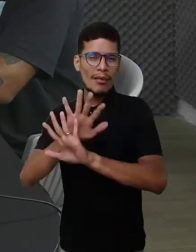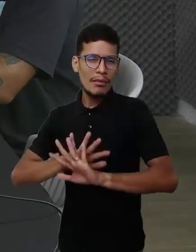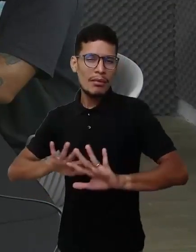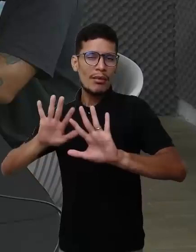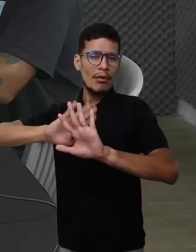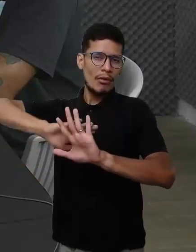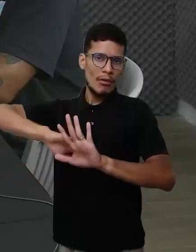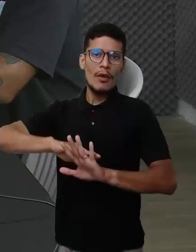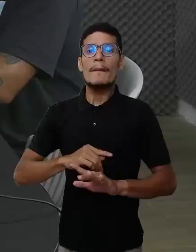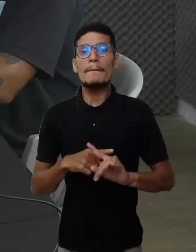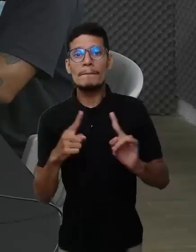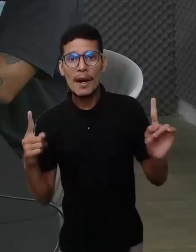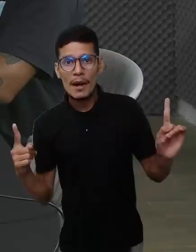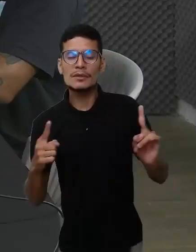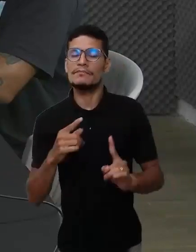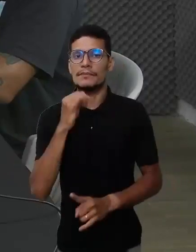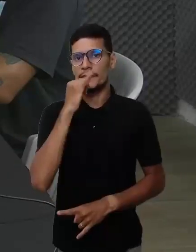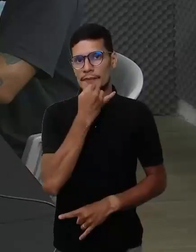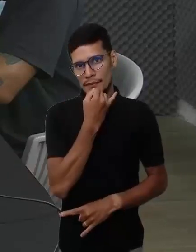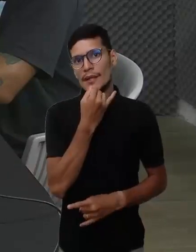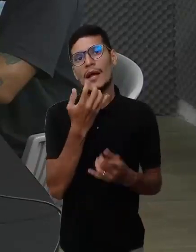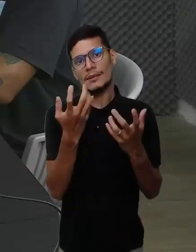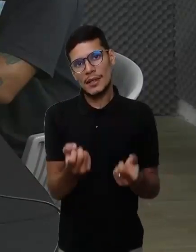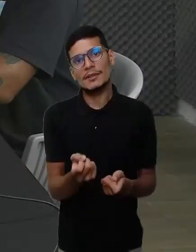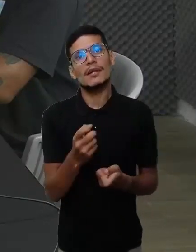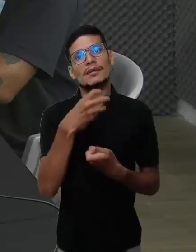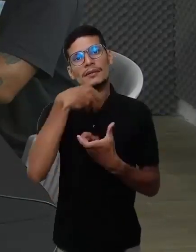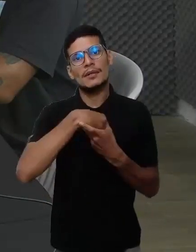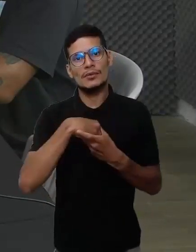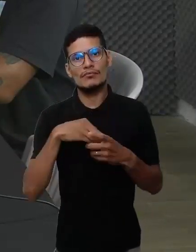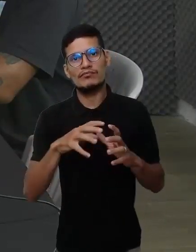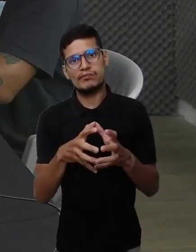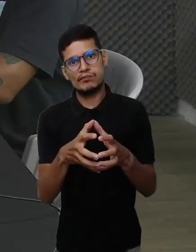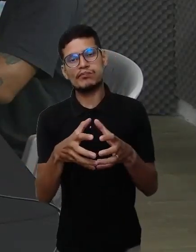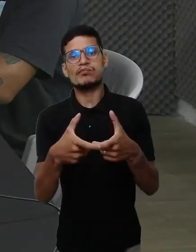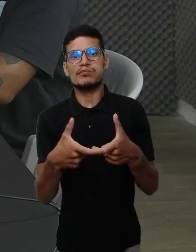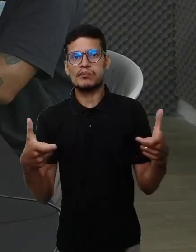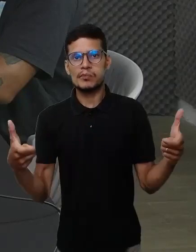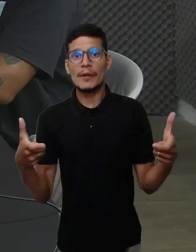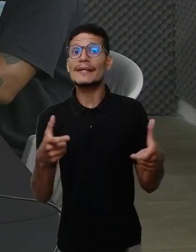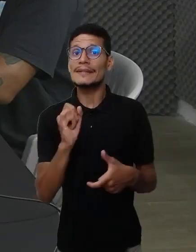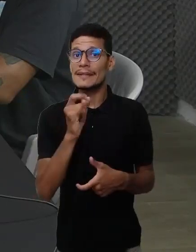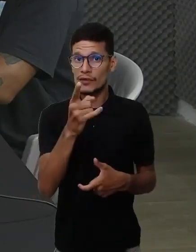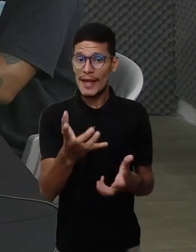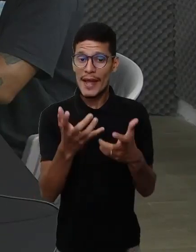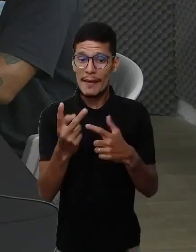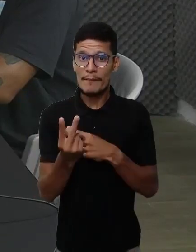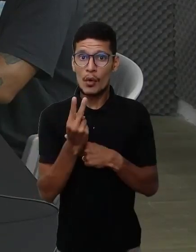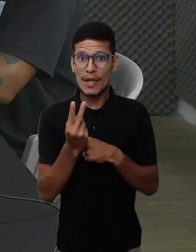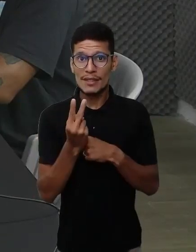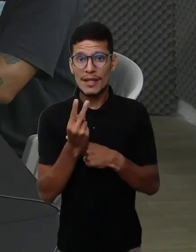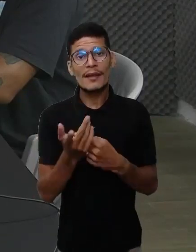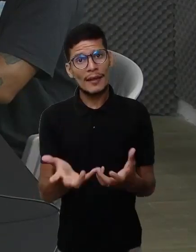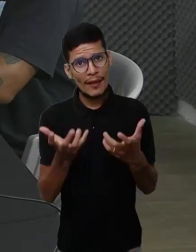mas infelizmente ele tem sido muito aceitado pelas classes dominantes. Né? Você quer se proteger, você quer... Eu